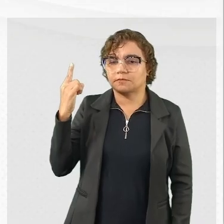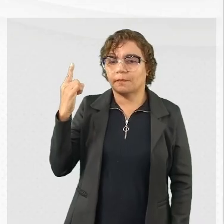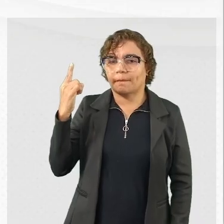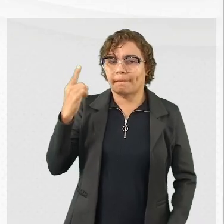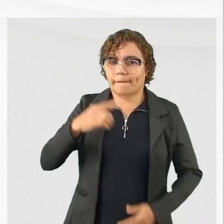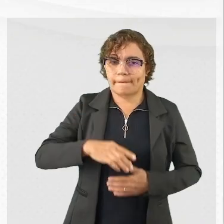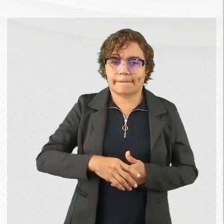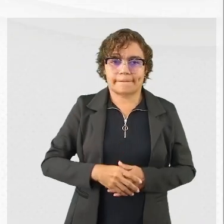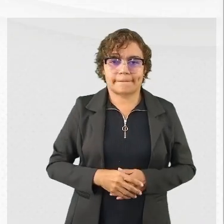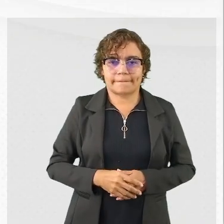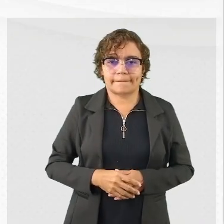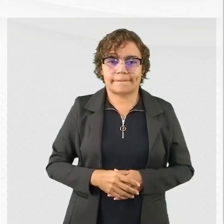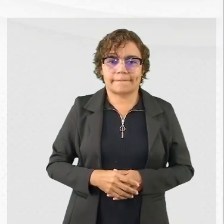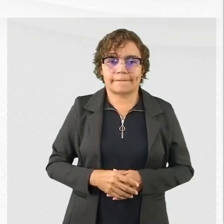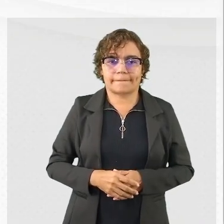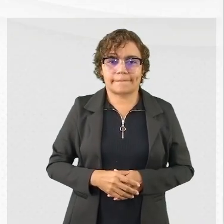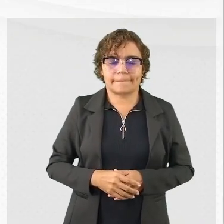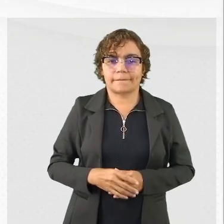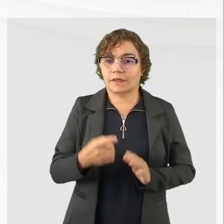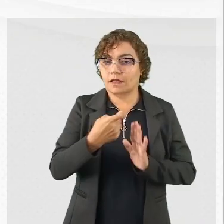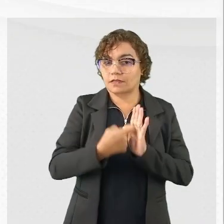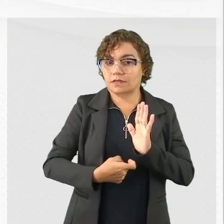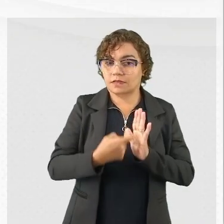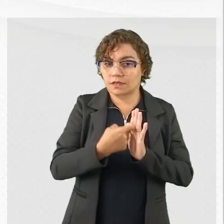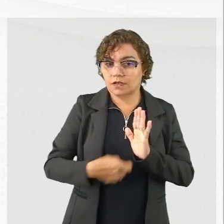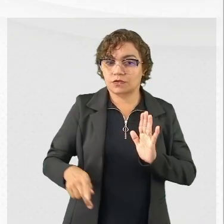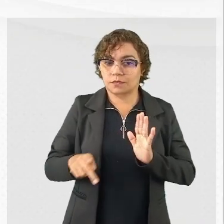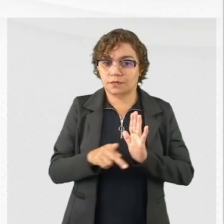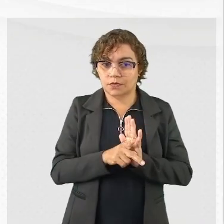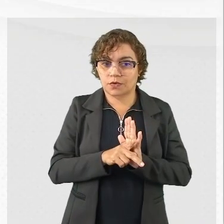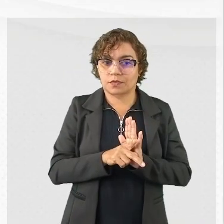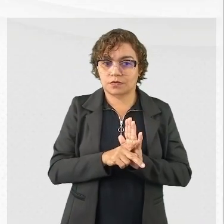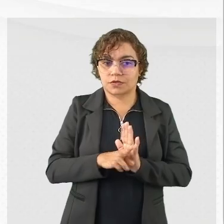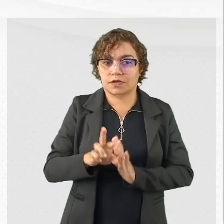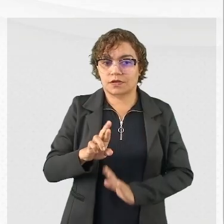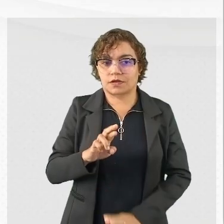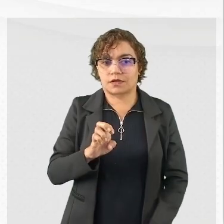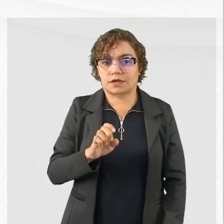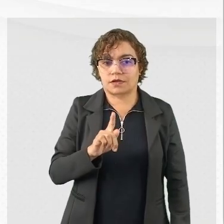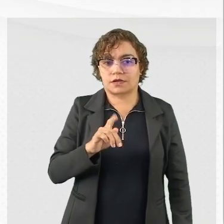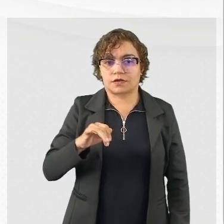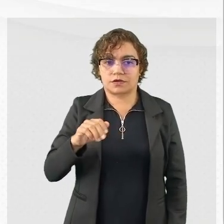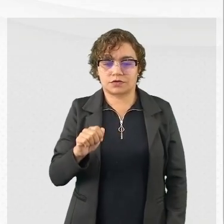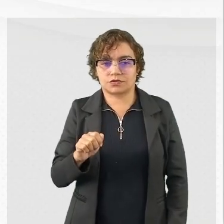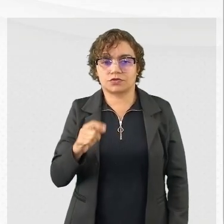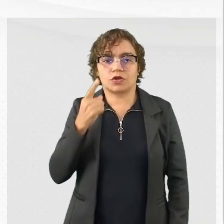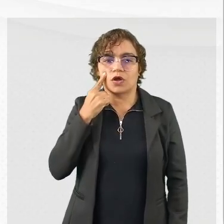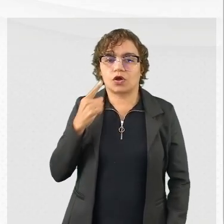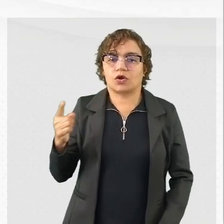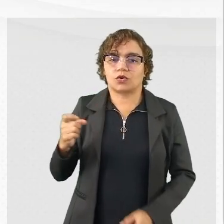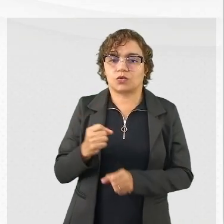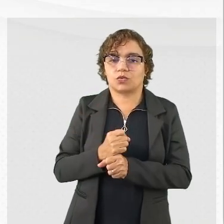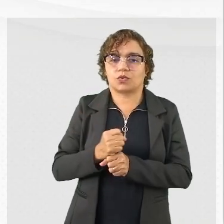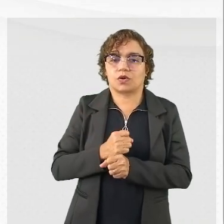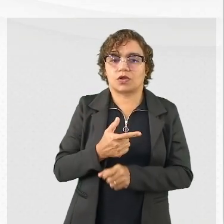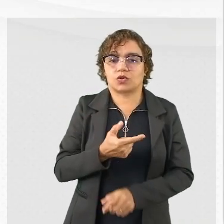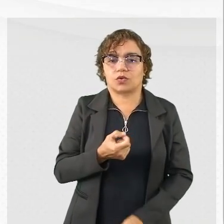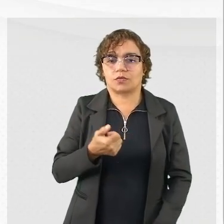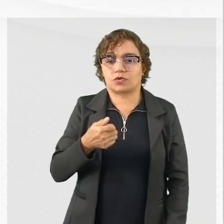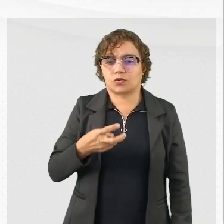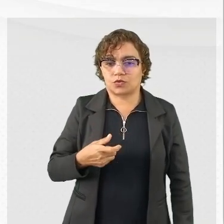América. Esse aqui é um texto da Clara Regina, olhar sobre a África 2012. Por que eu trouxe